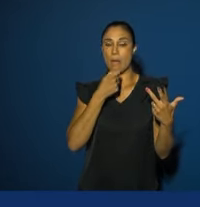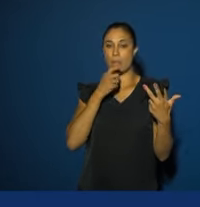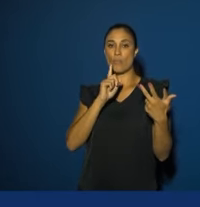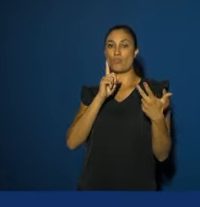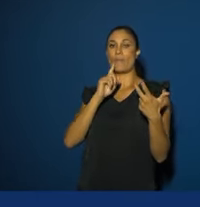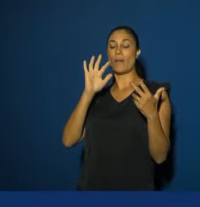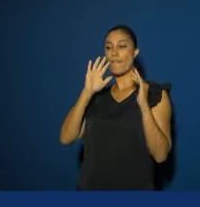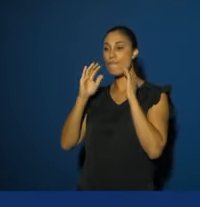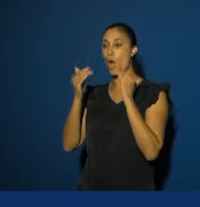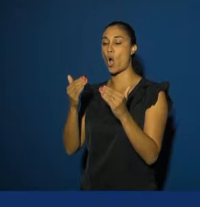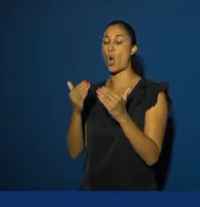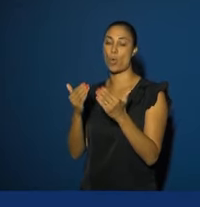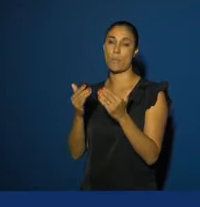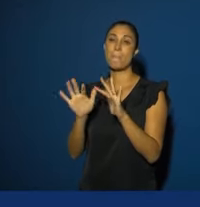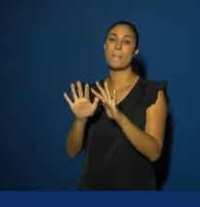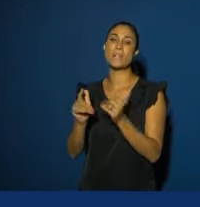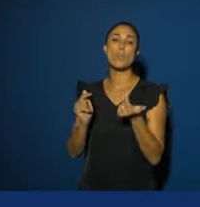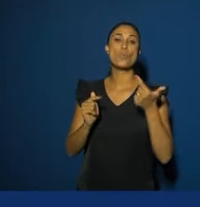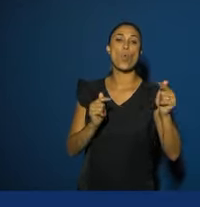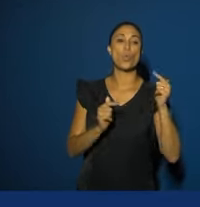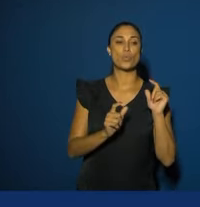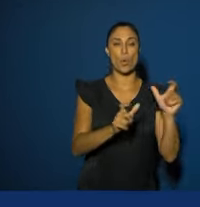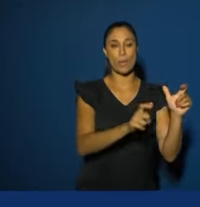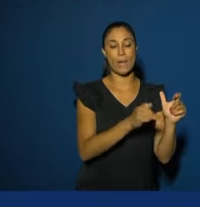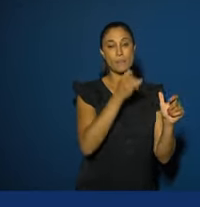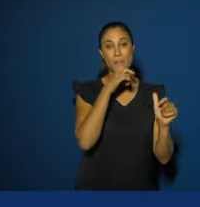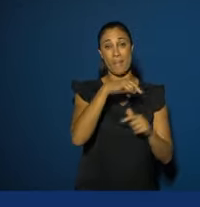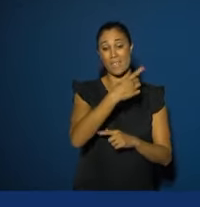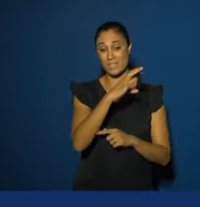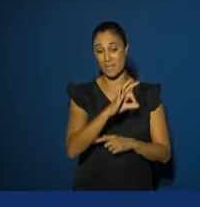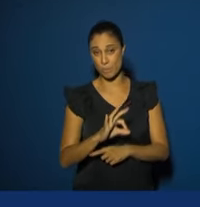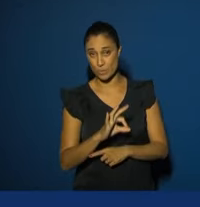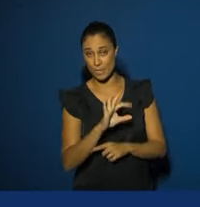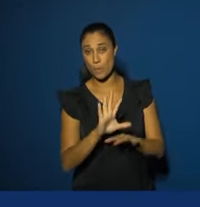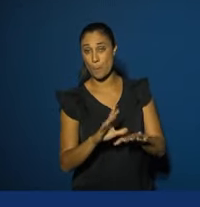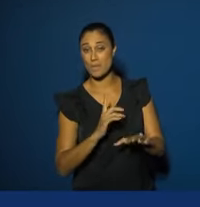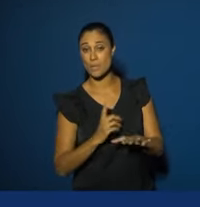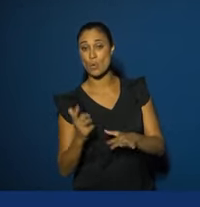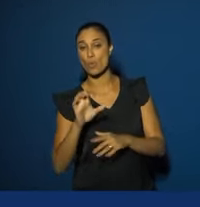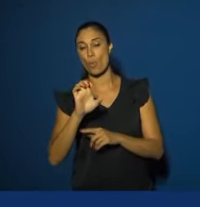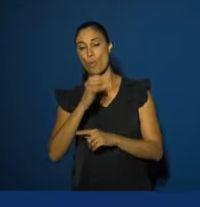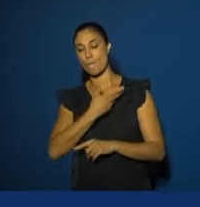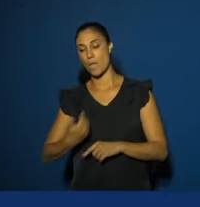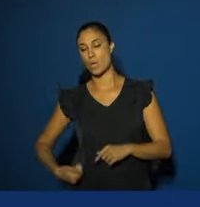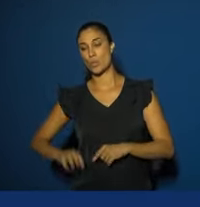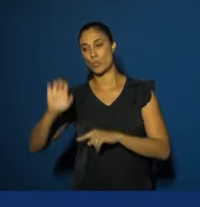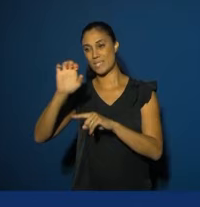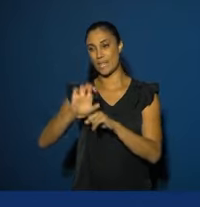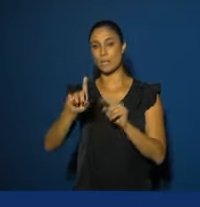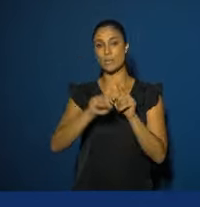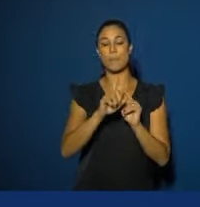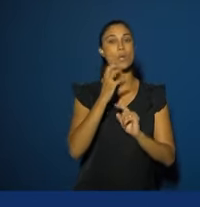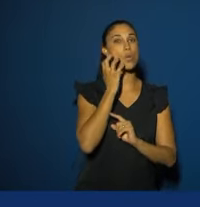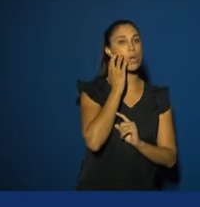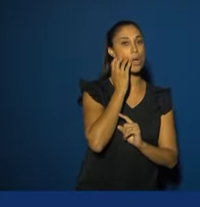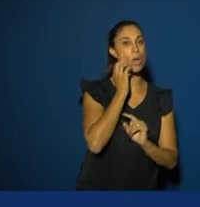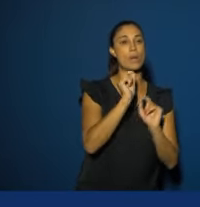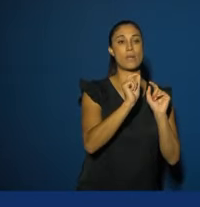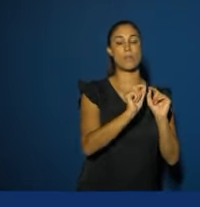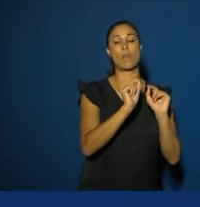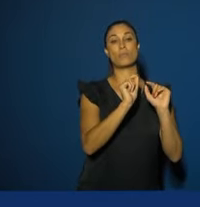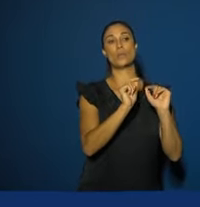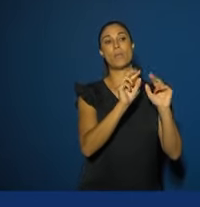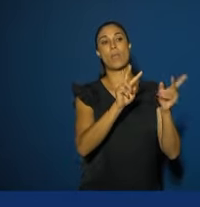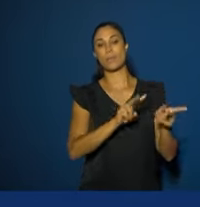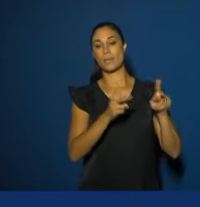essada em outras situações aqui não só é 100% como você tem então o governo do estado e o governador como o grande sponsor da